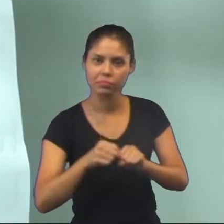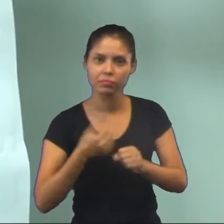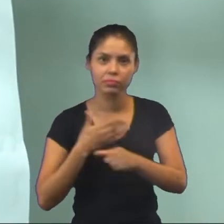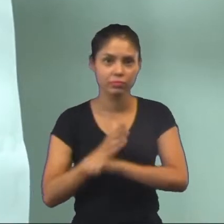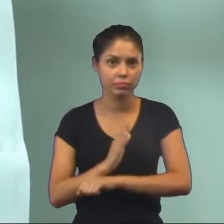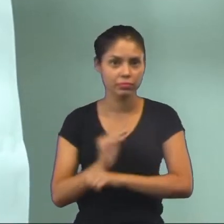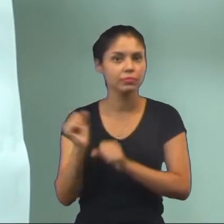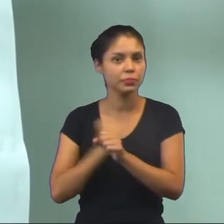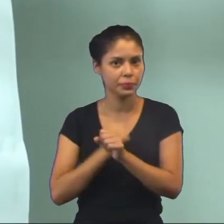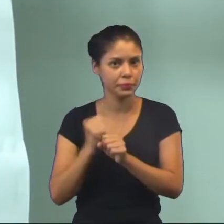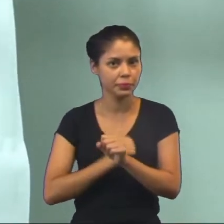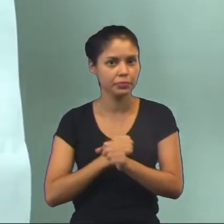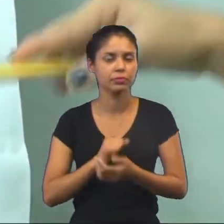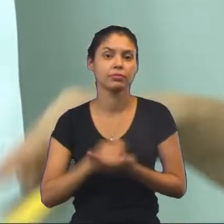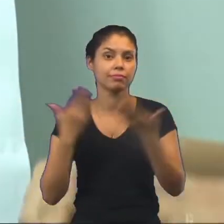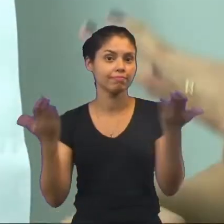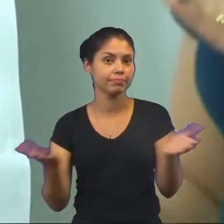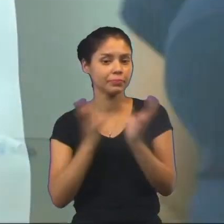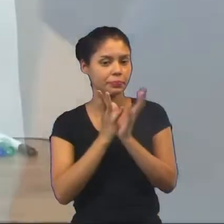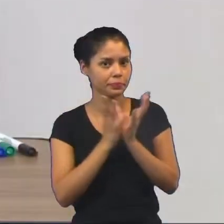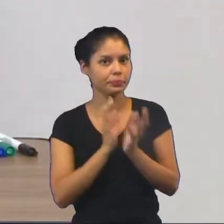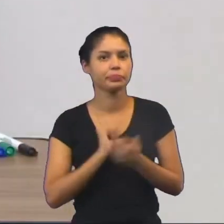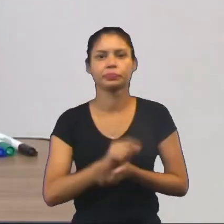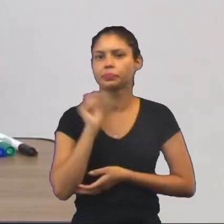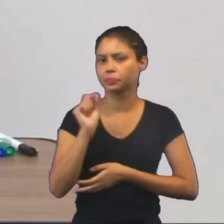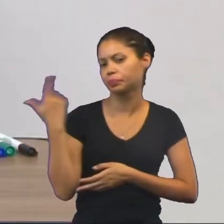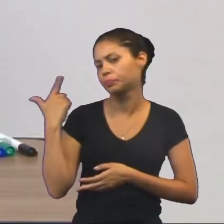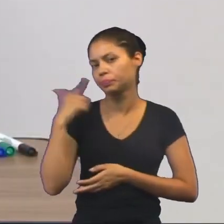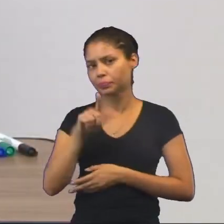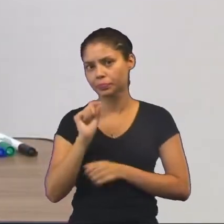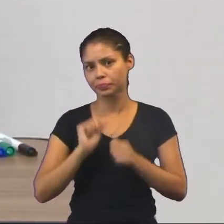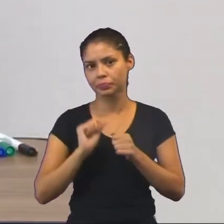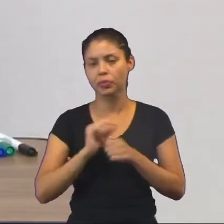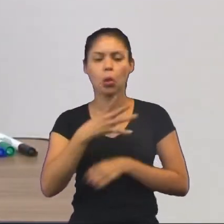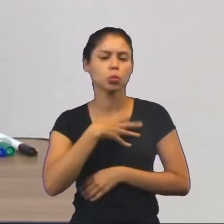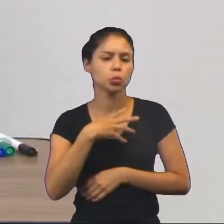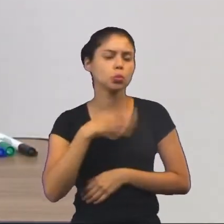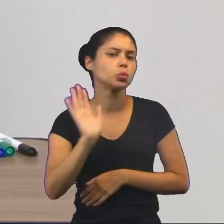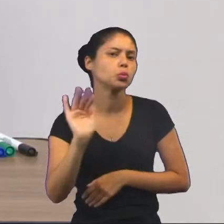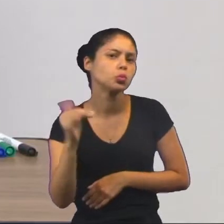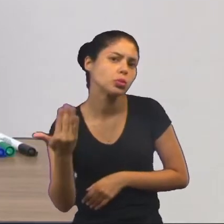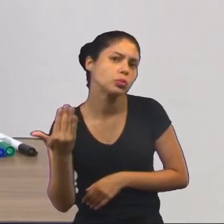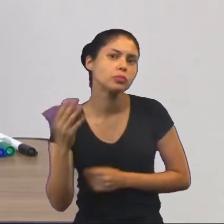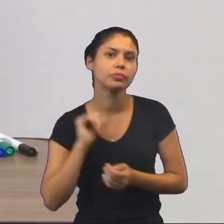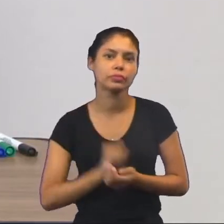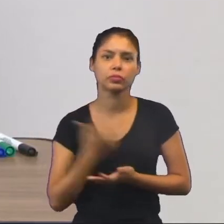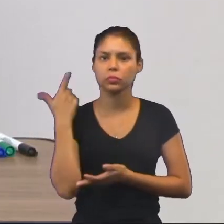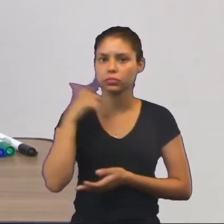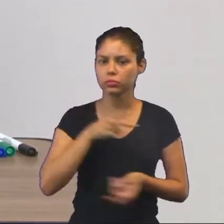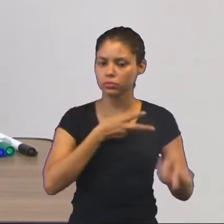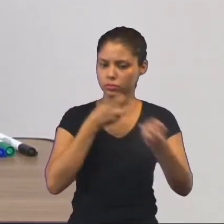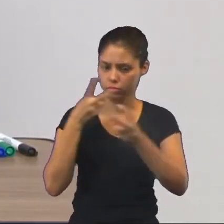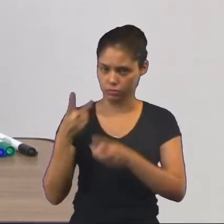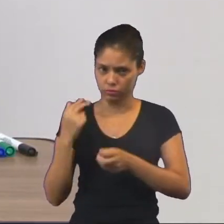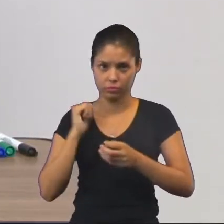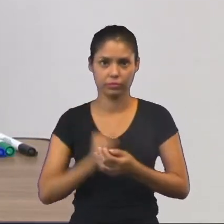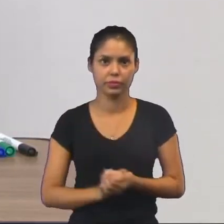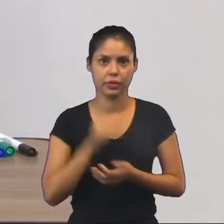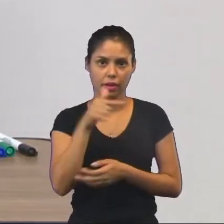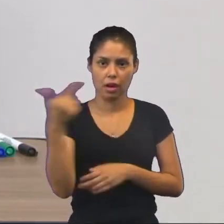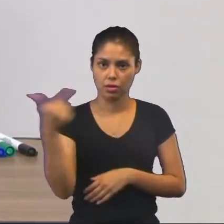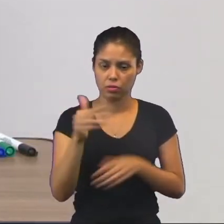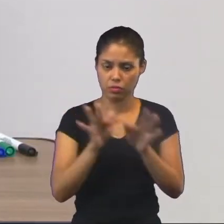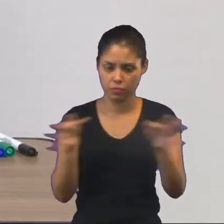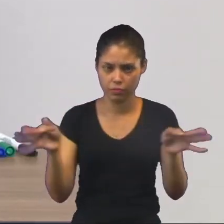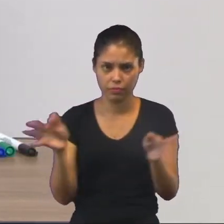de ano? E aí, turminha, o que nós conseguimos, qual o sentido, qual o efeito que nós conseguimos verificar aqui nessa